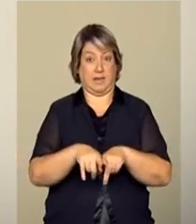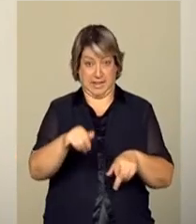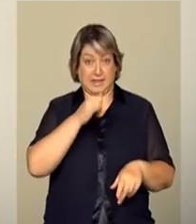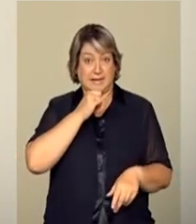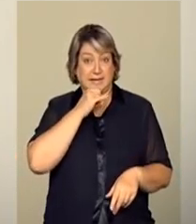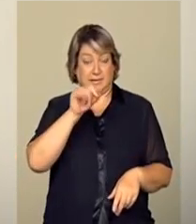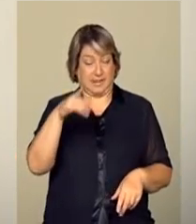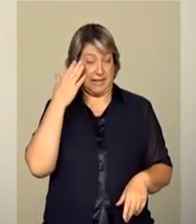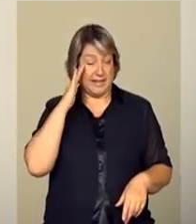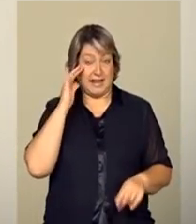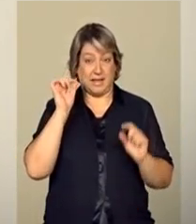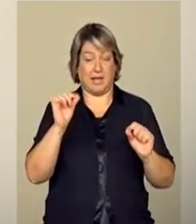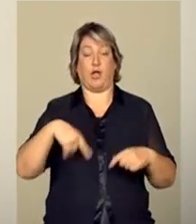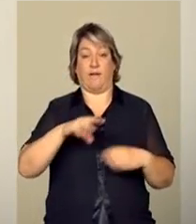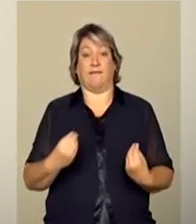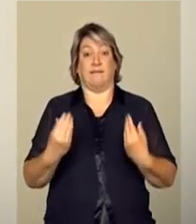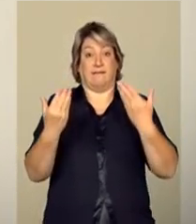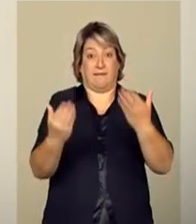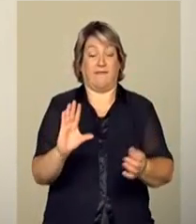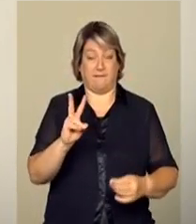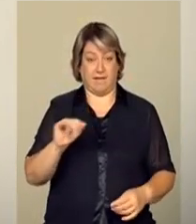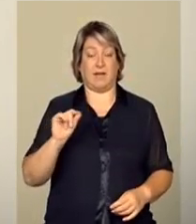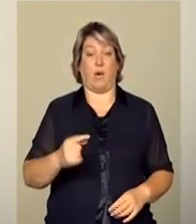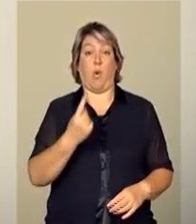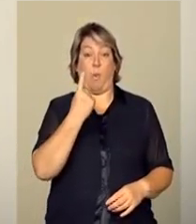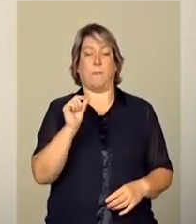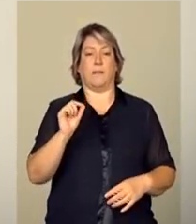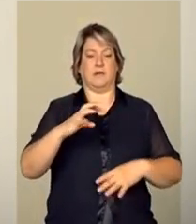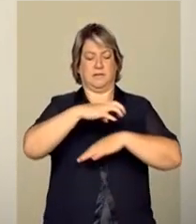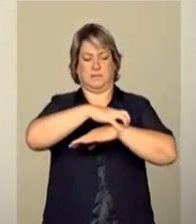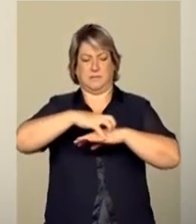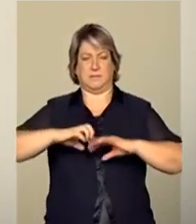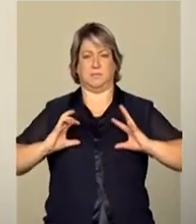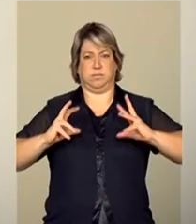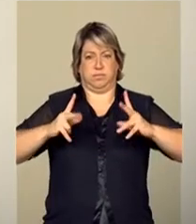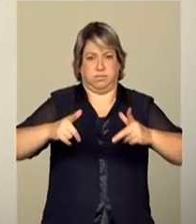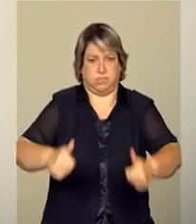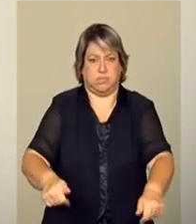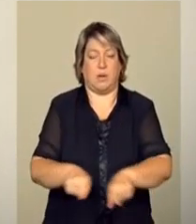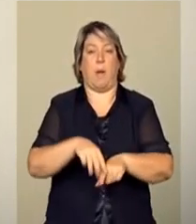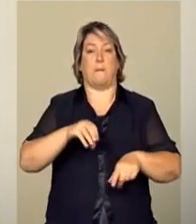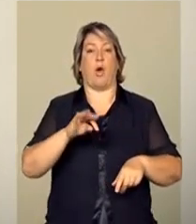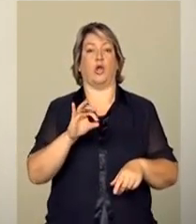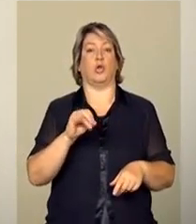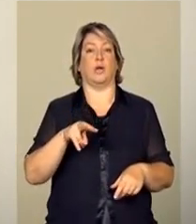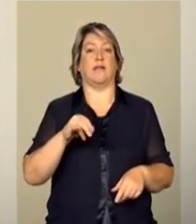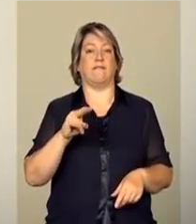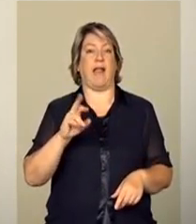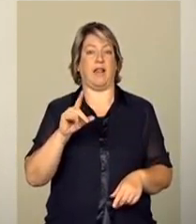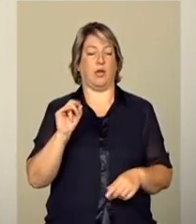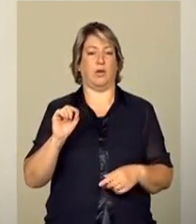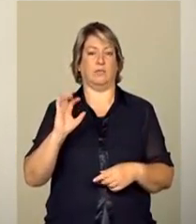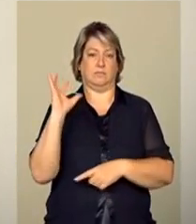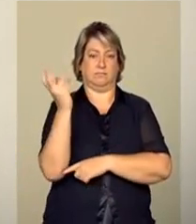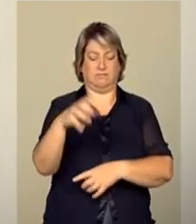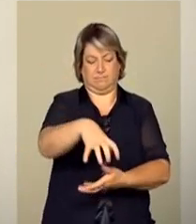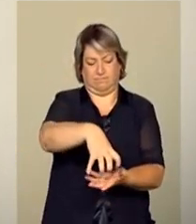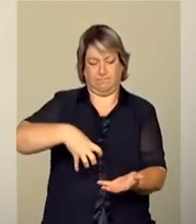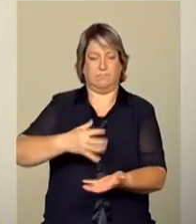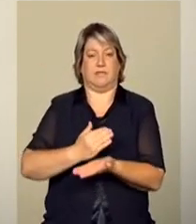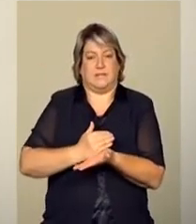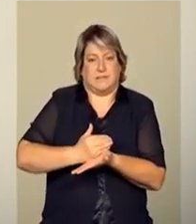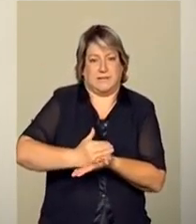uma ideia Luciano vamos entregar uma retroescavadeira uma moto niveladora dois caminhões um caminhão